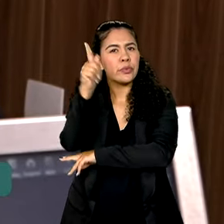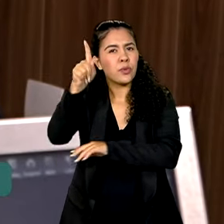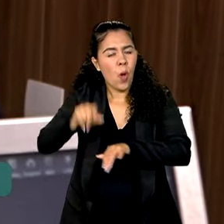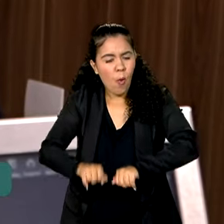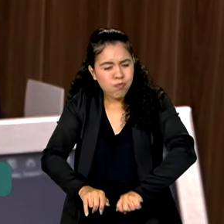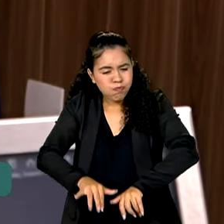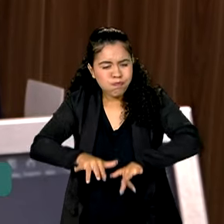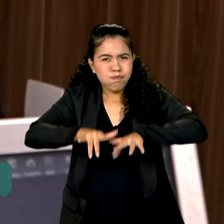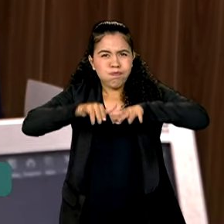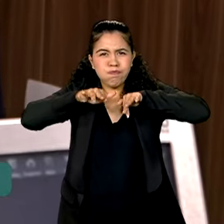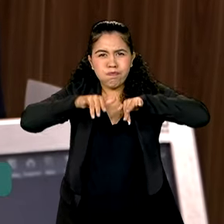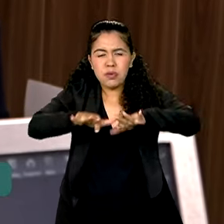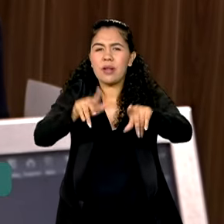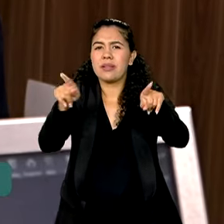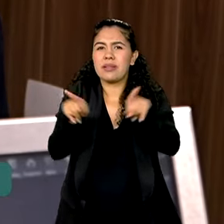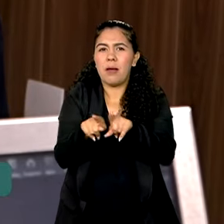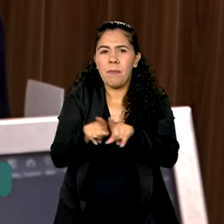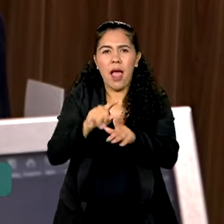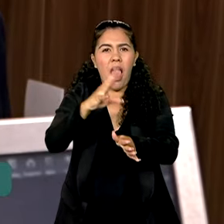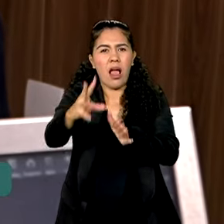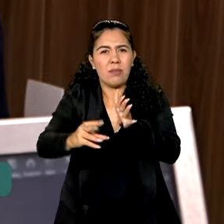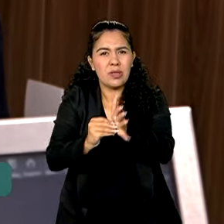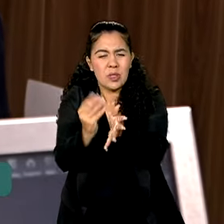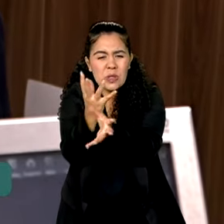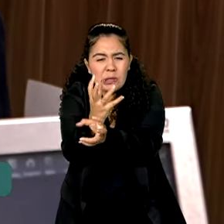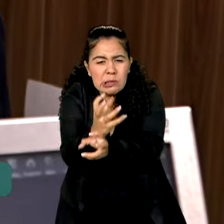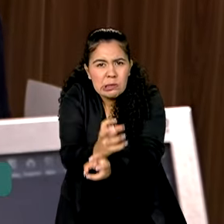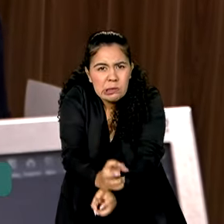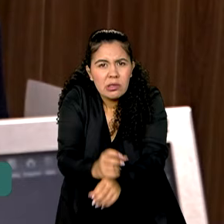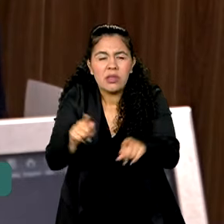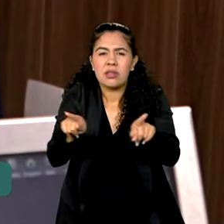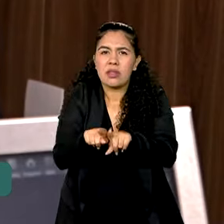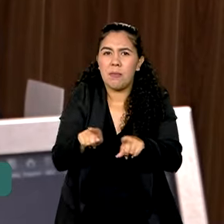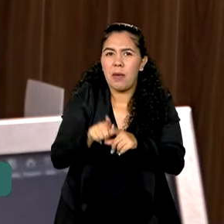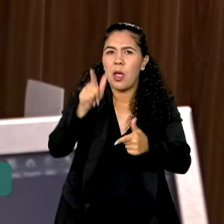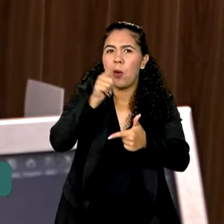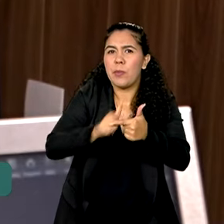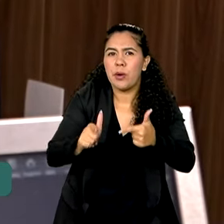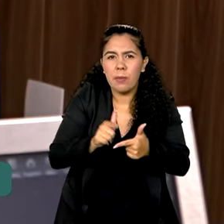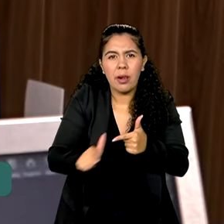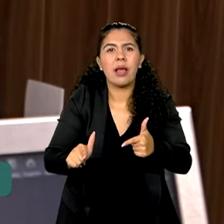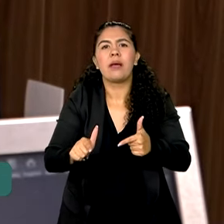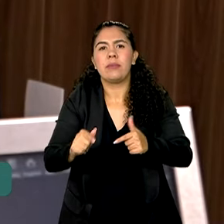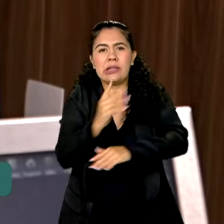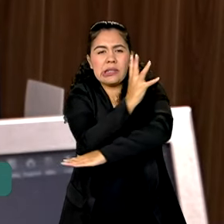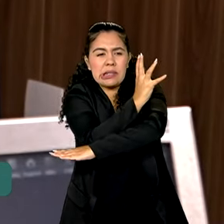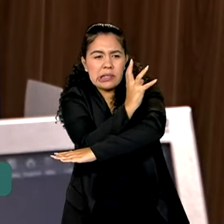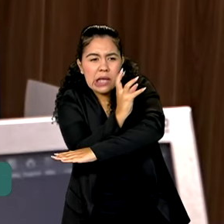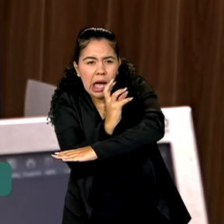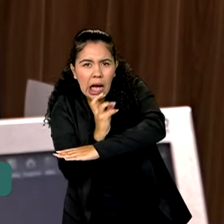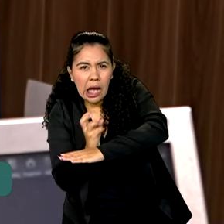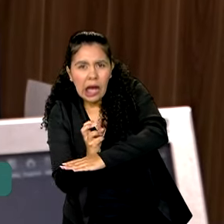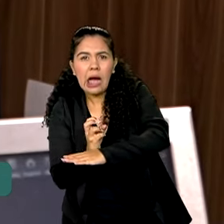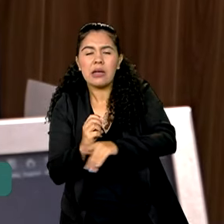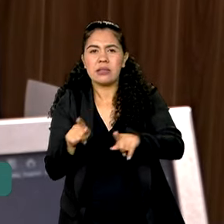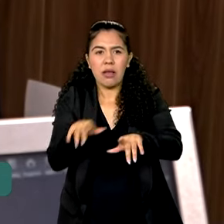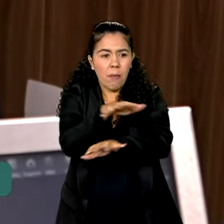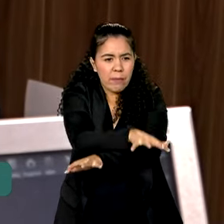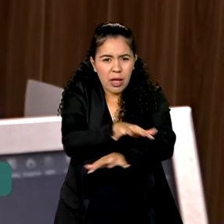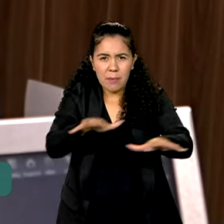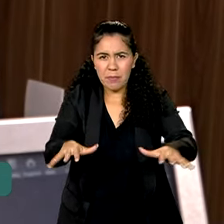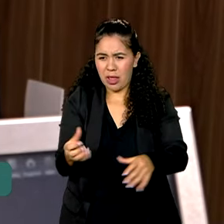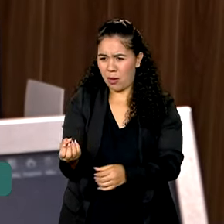pelos incêndios no Pantanal, pelos problemas no Cerrado, em cada bioma, né, a gente começa a ver sinais